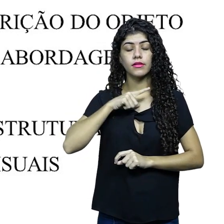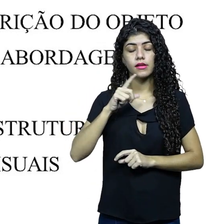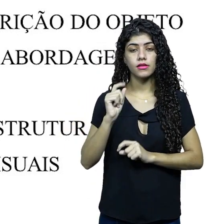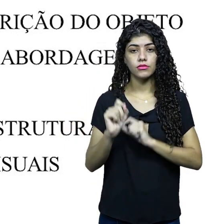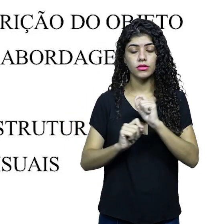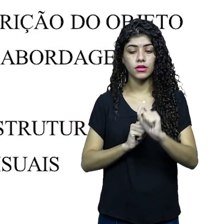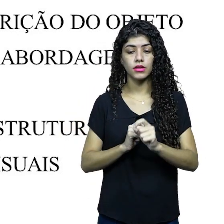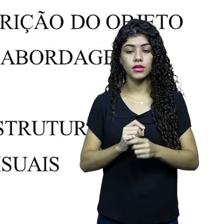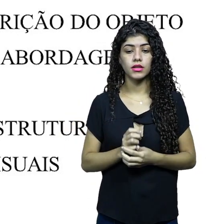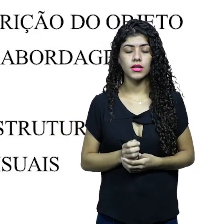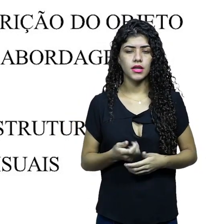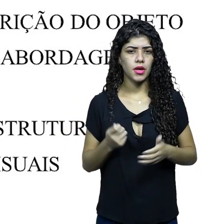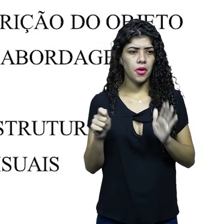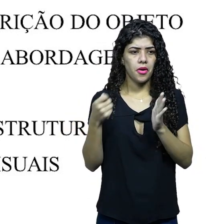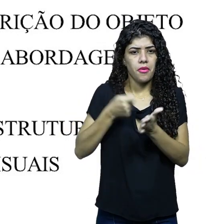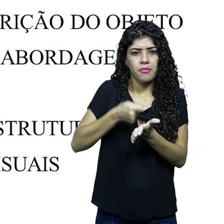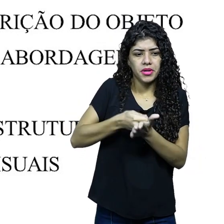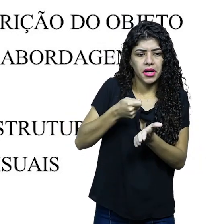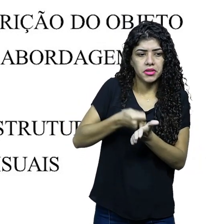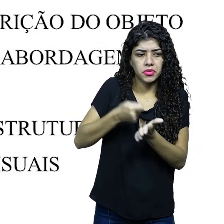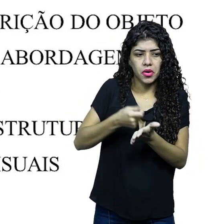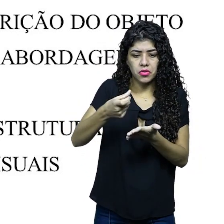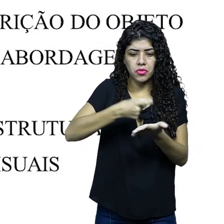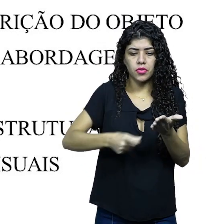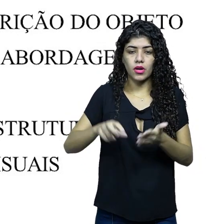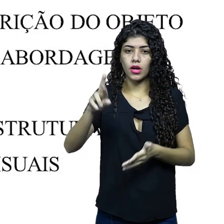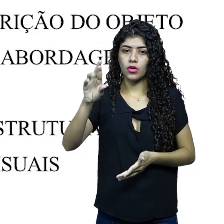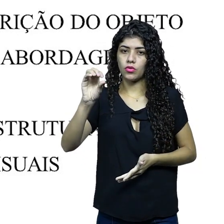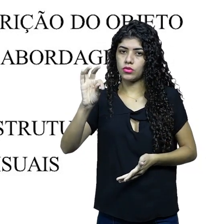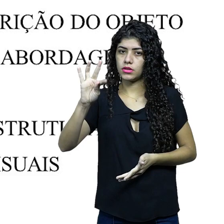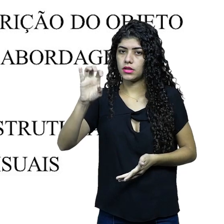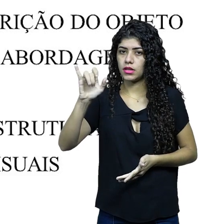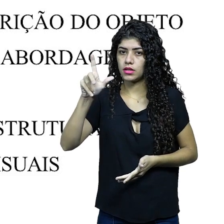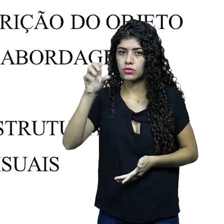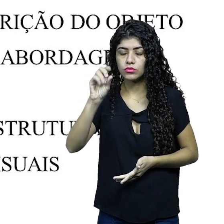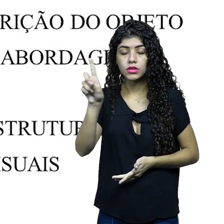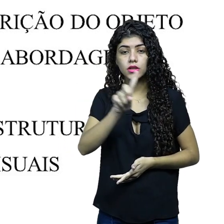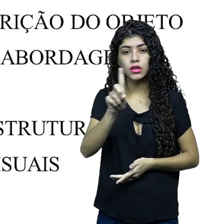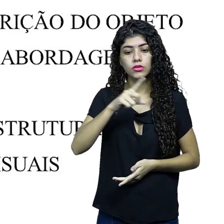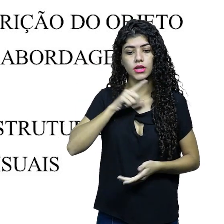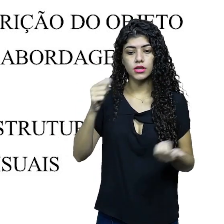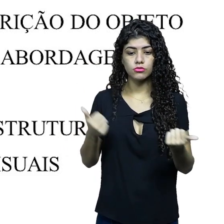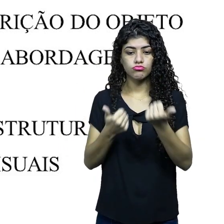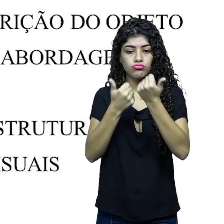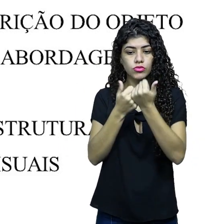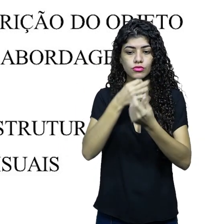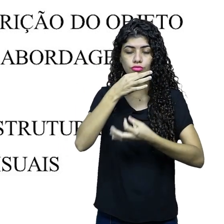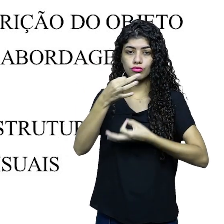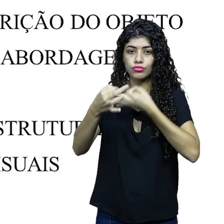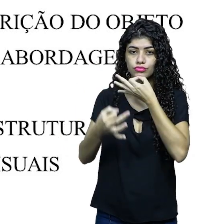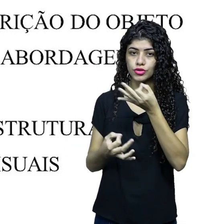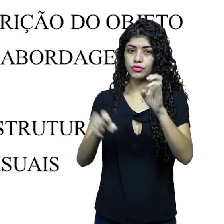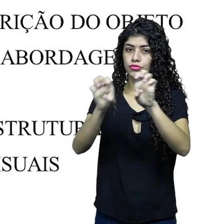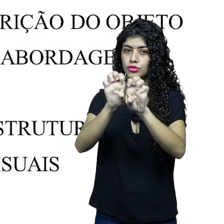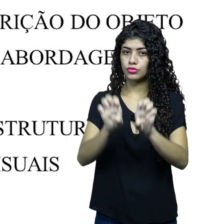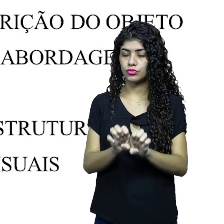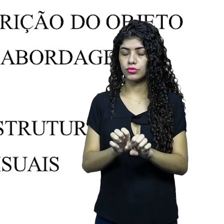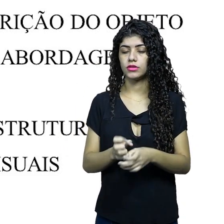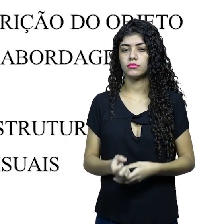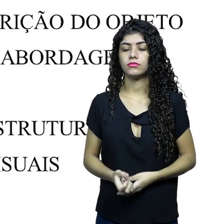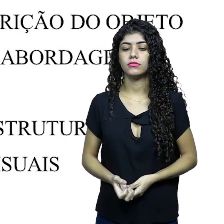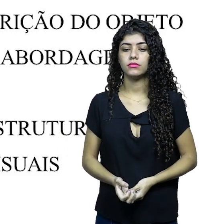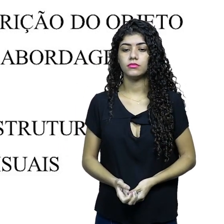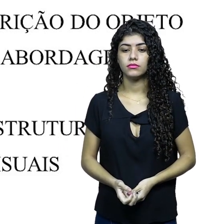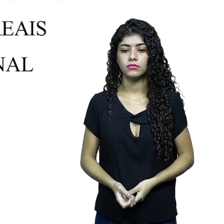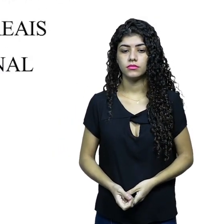que aqui no documentário não é obrigatório se colocar o roteiro. No lugar dele está essa sugestão de